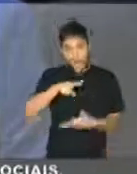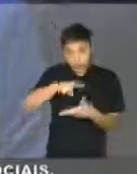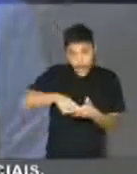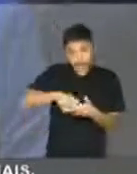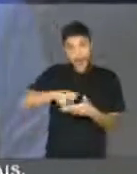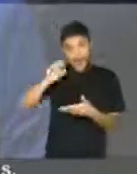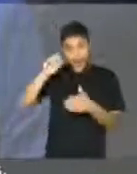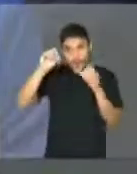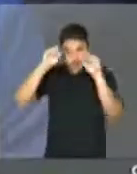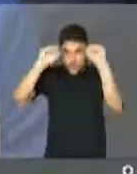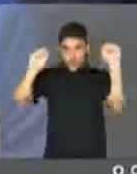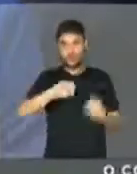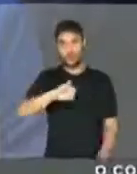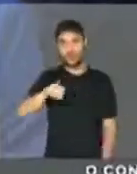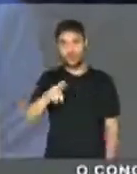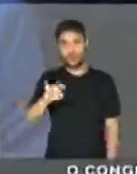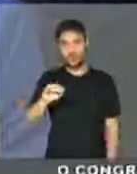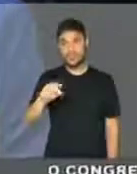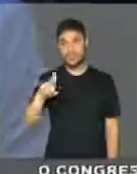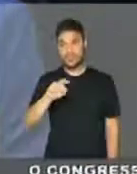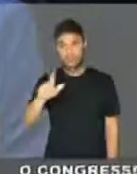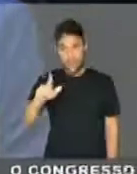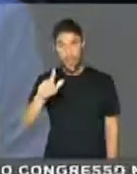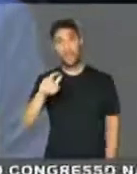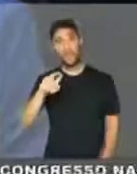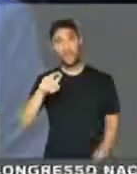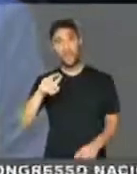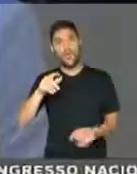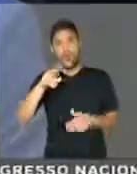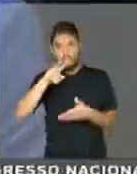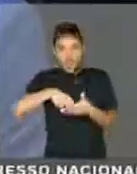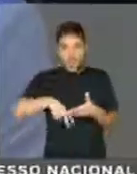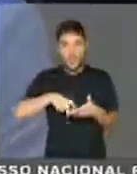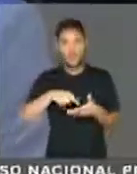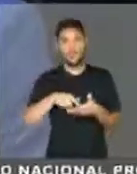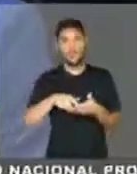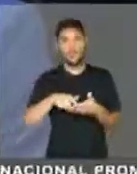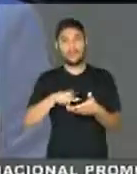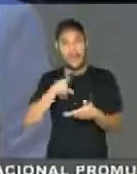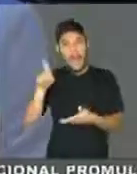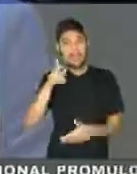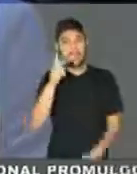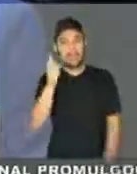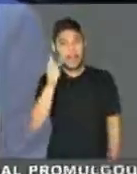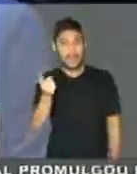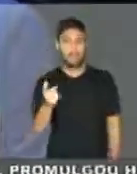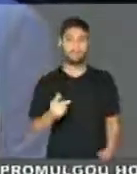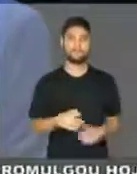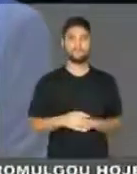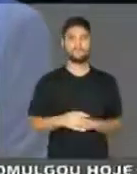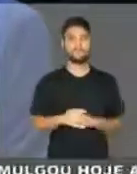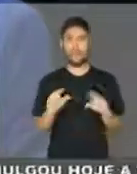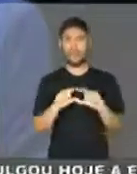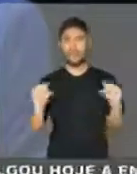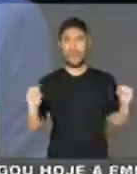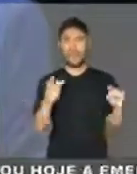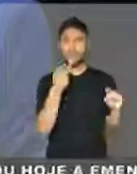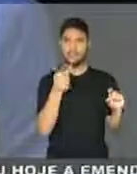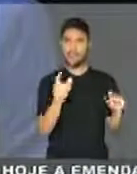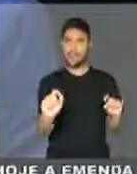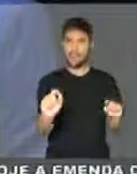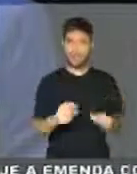do juiz Emanuel José Matias Guerra, lá do Ceará. Ele diz assim: